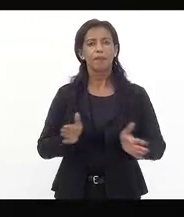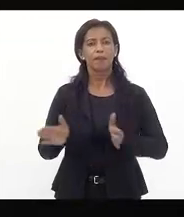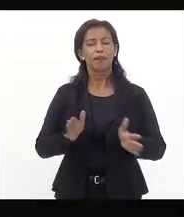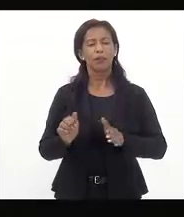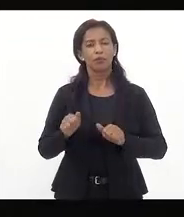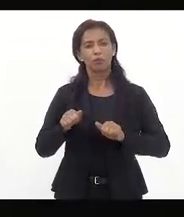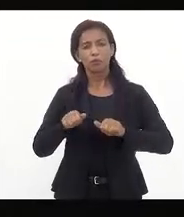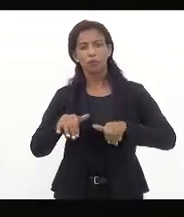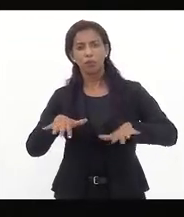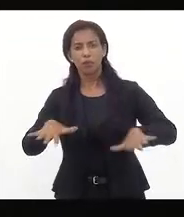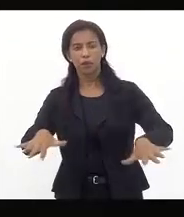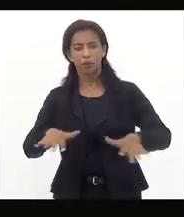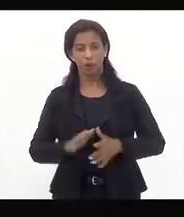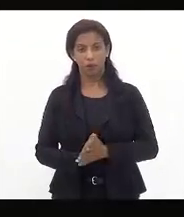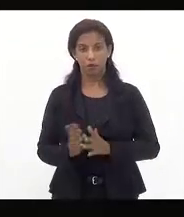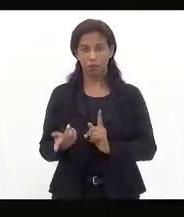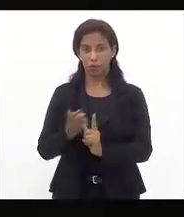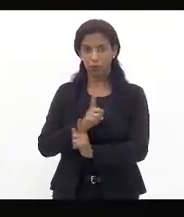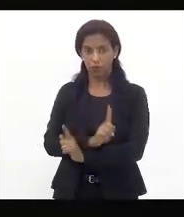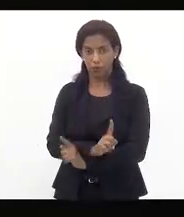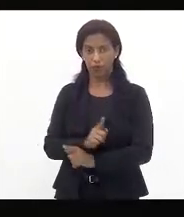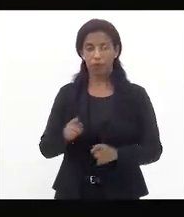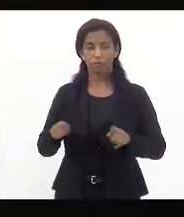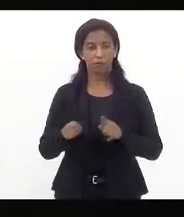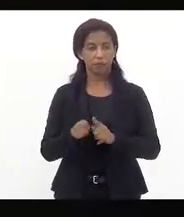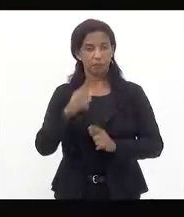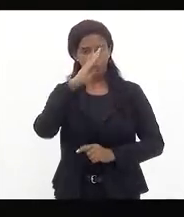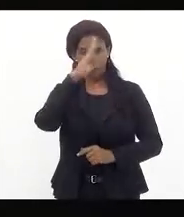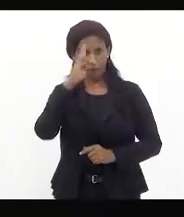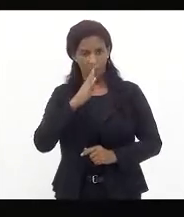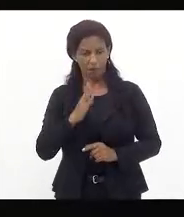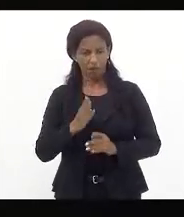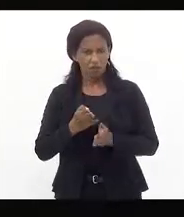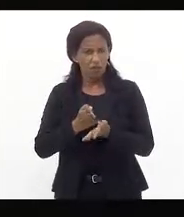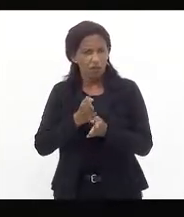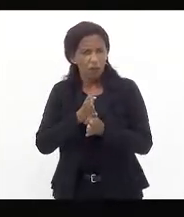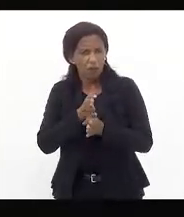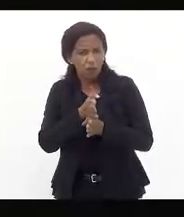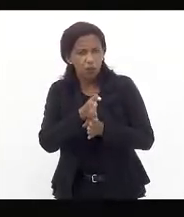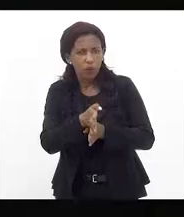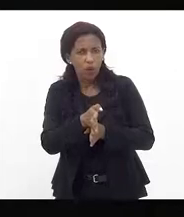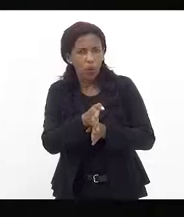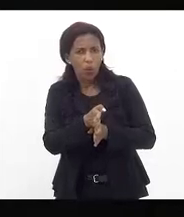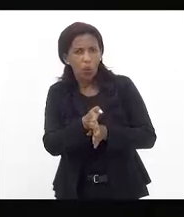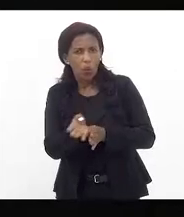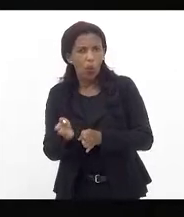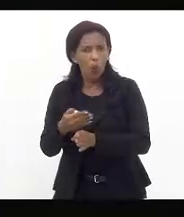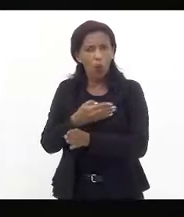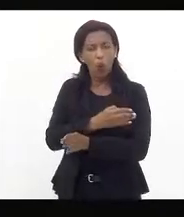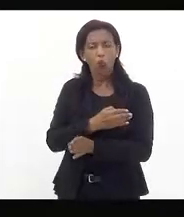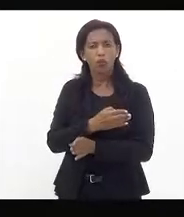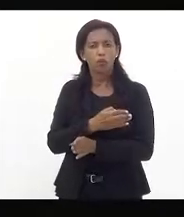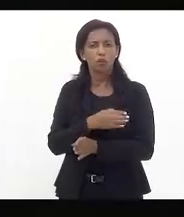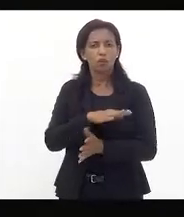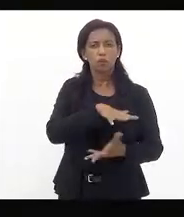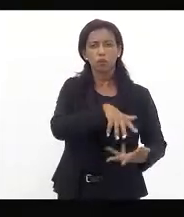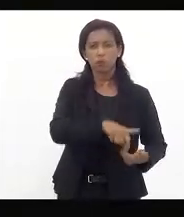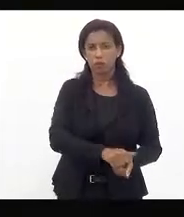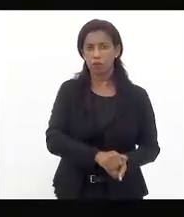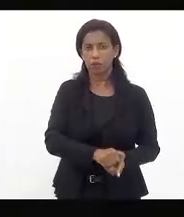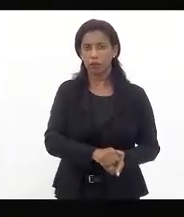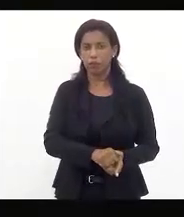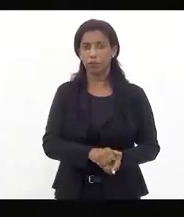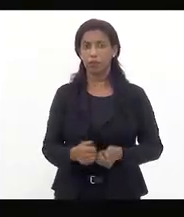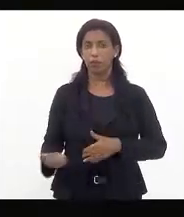pandemia. Ao contrário disso, o Brasil vai na contramão do mundo. E